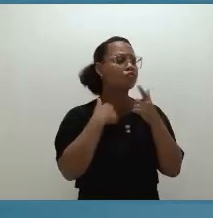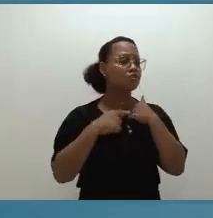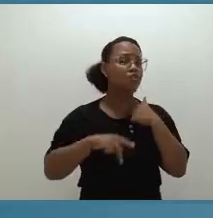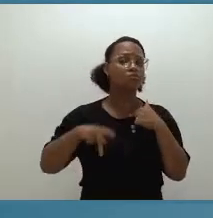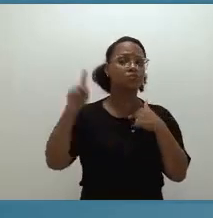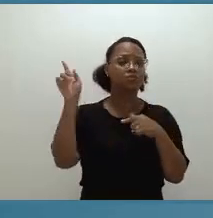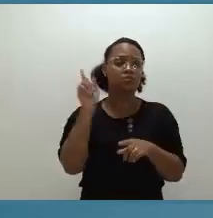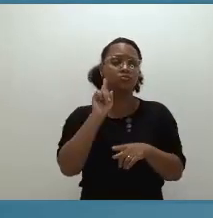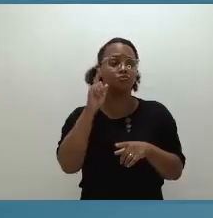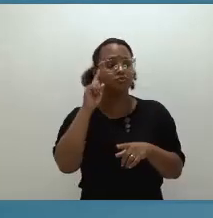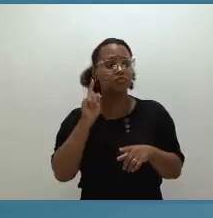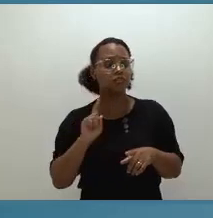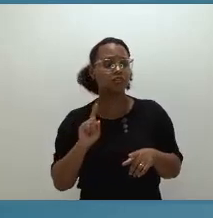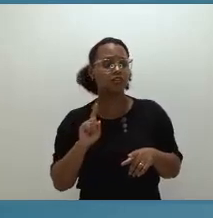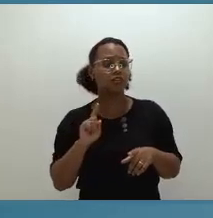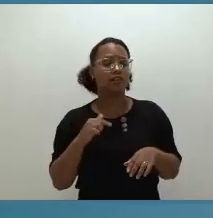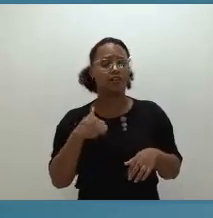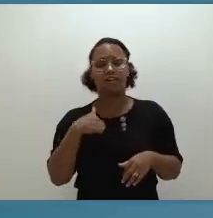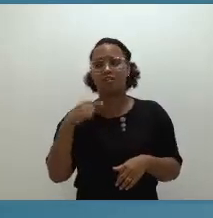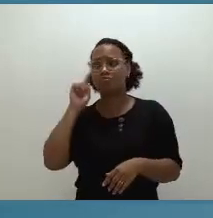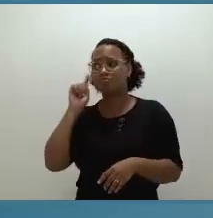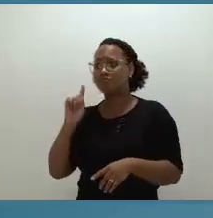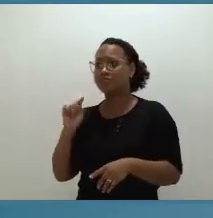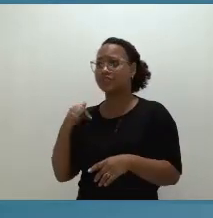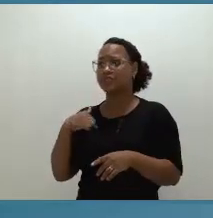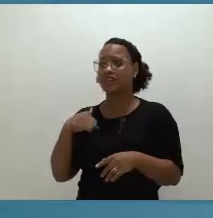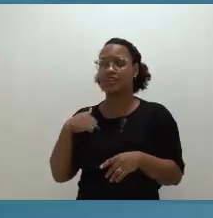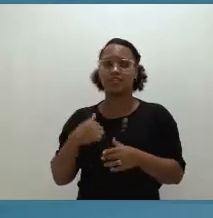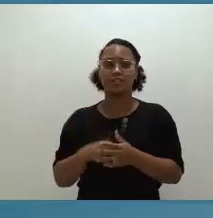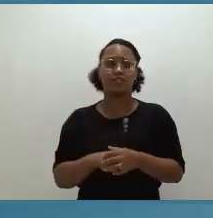digo, ah, não sei, acho que eu não quero mais.